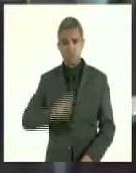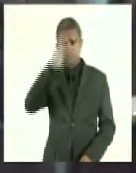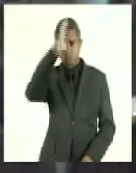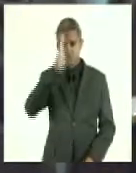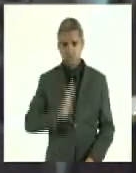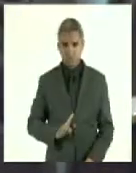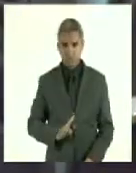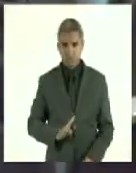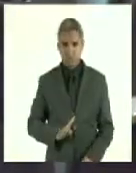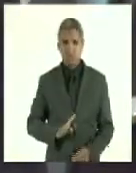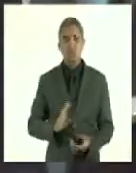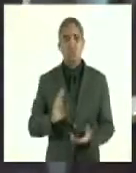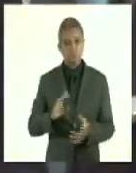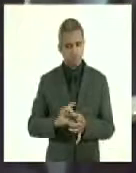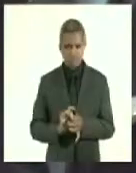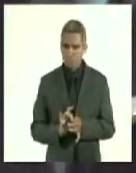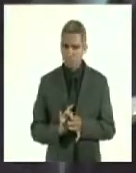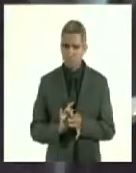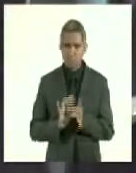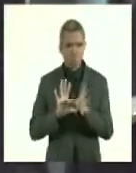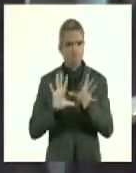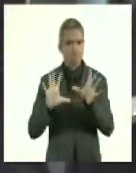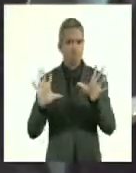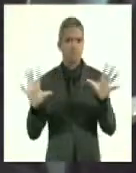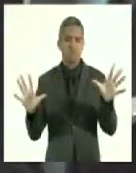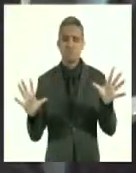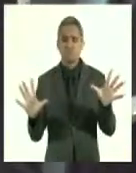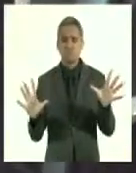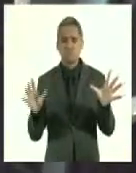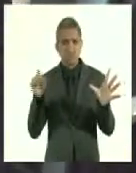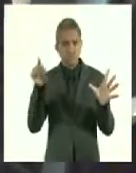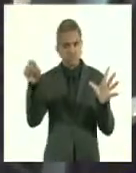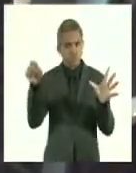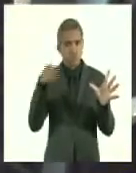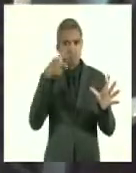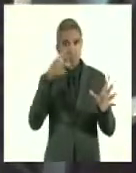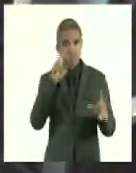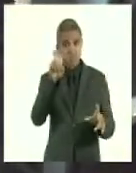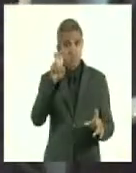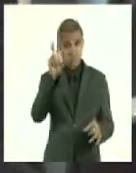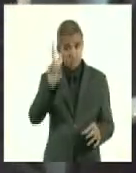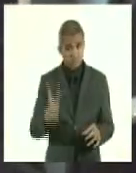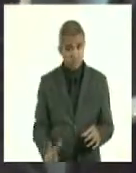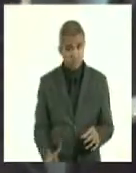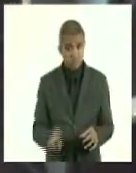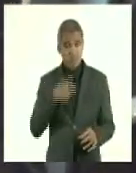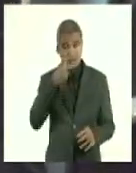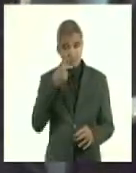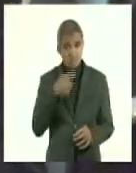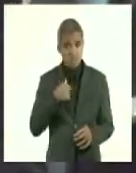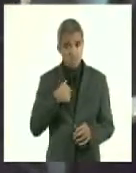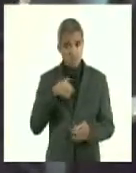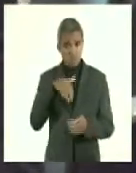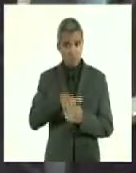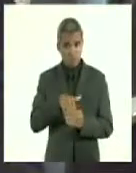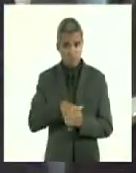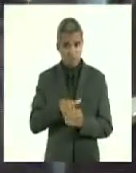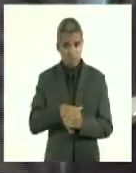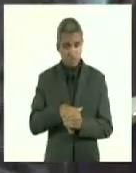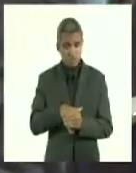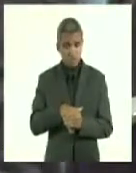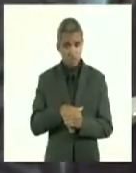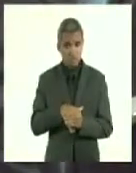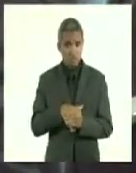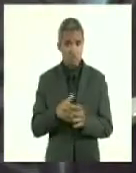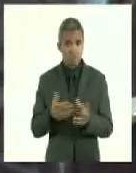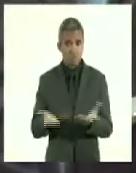é legítima, como o senhor tem levantado pela quinta vez na reeleição do atual gestor